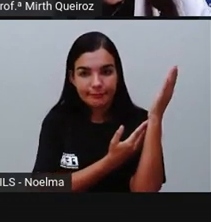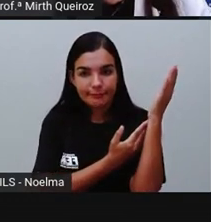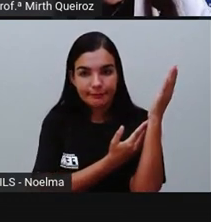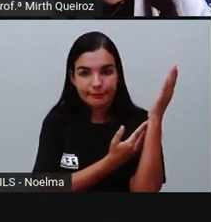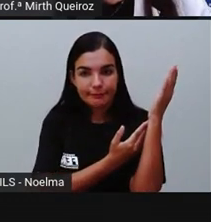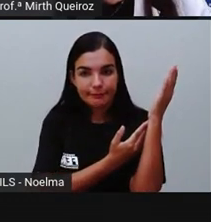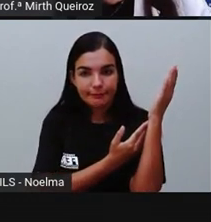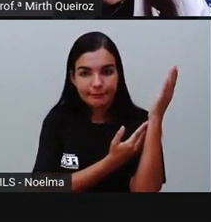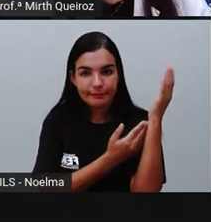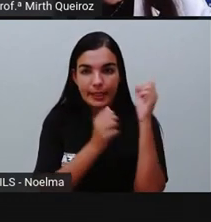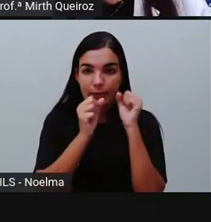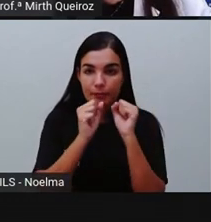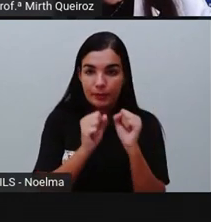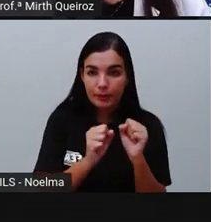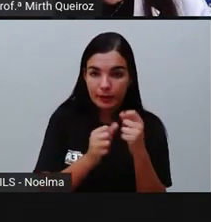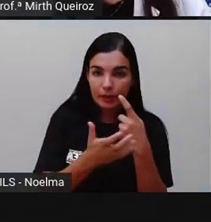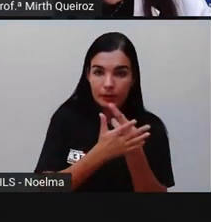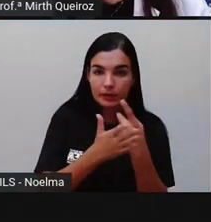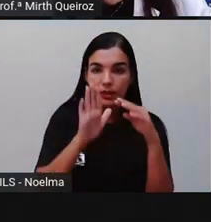a